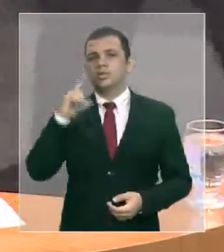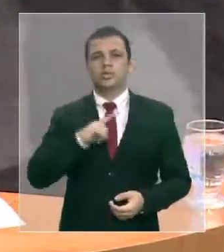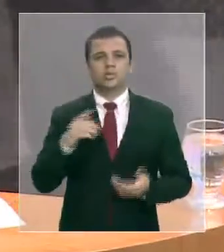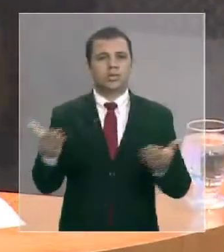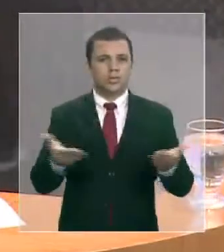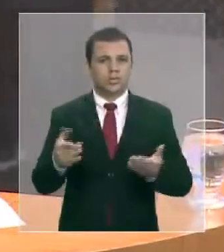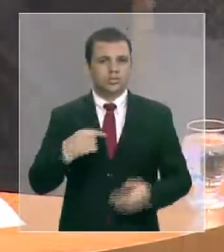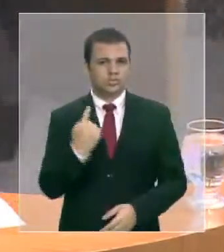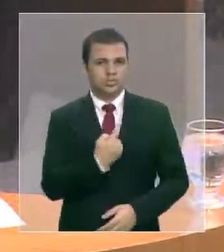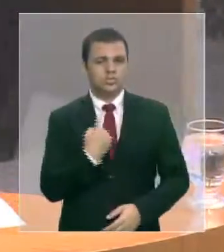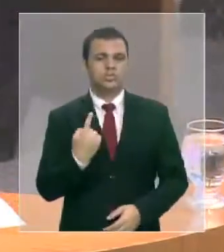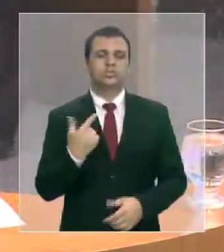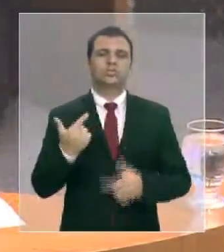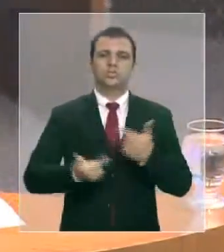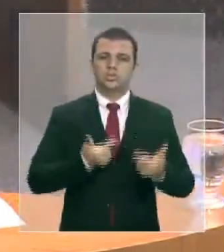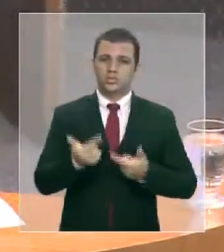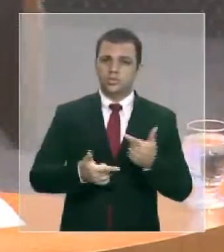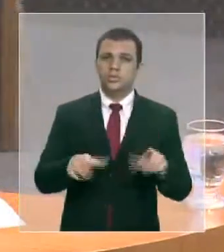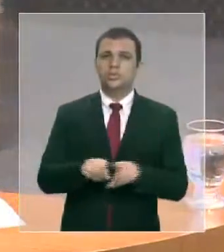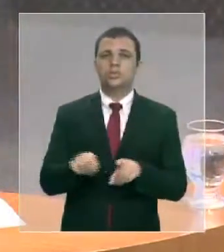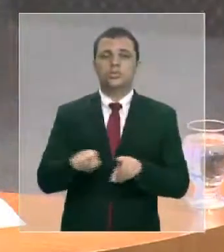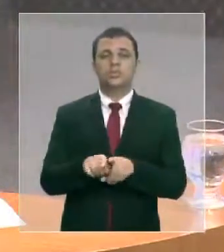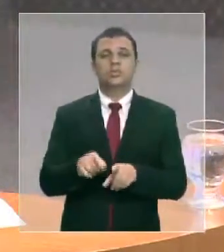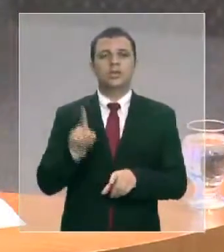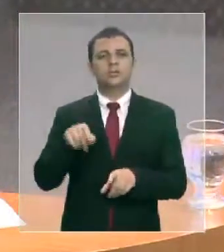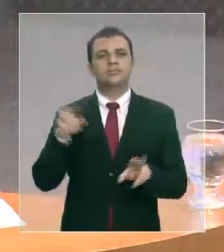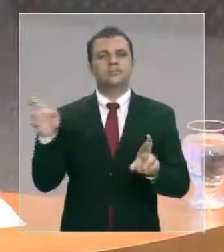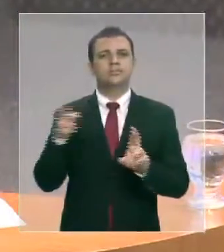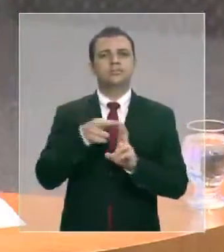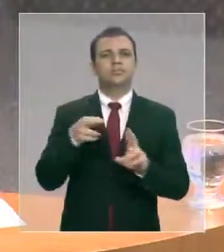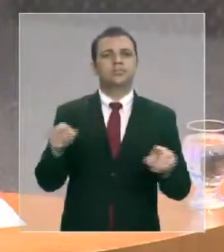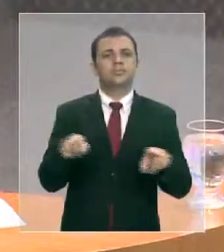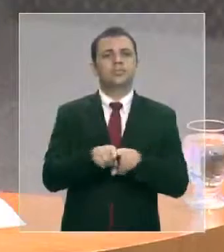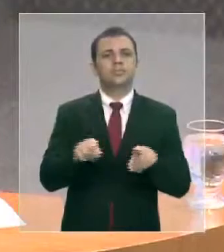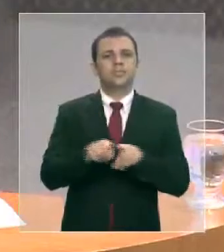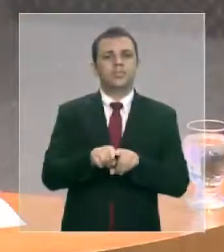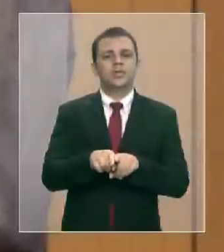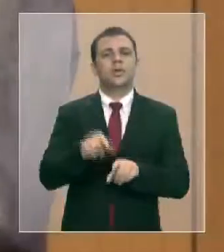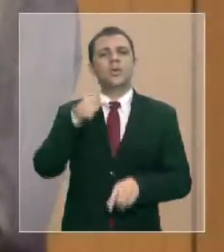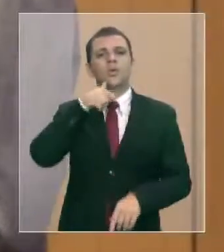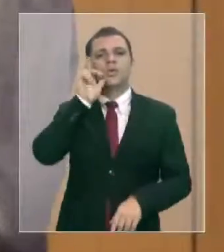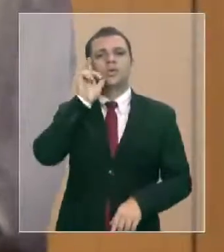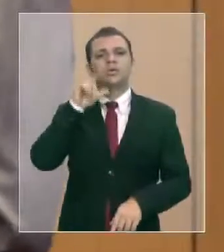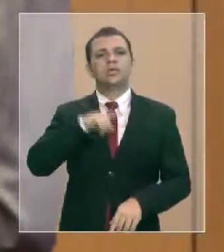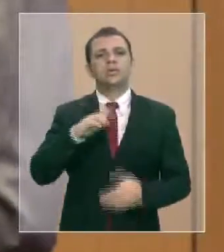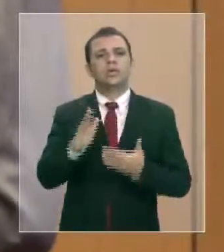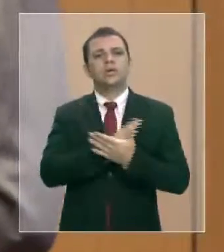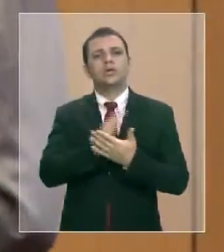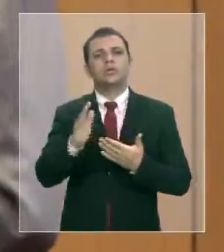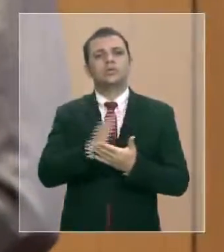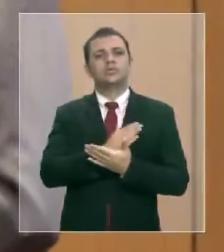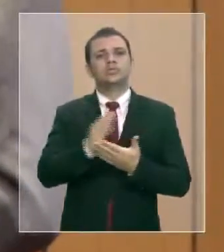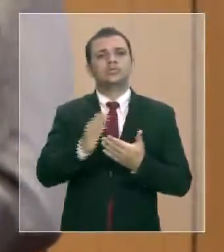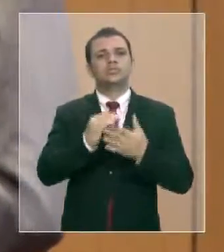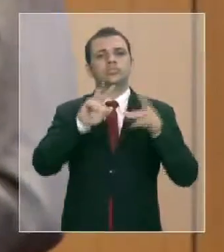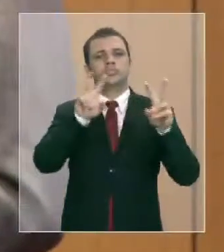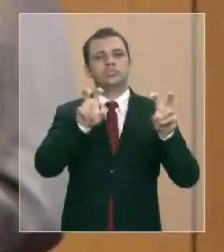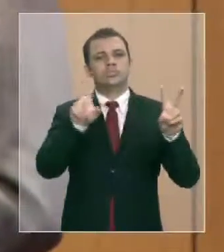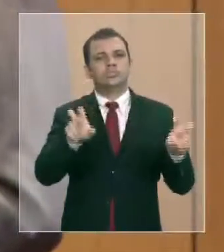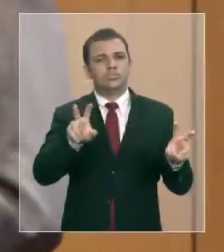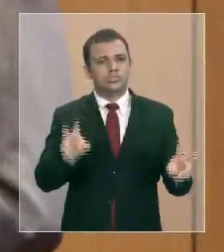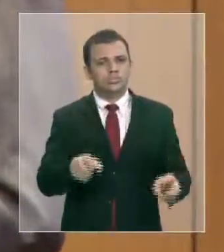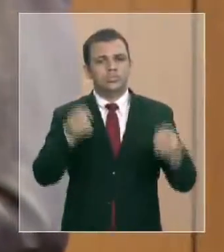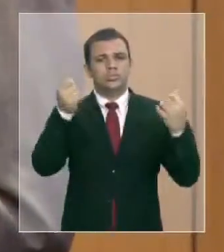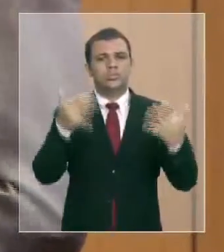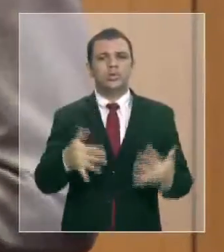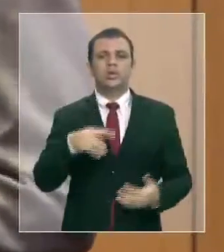oportunidade em outro momento também de fazer referência. Ontem, inclusive, saíram algumas notas referentes a uma reunião que nós tivemos na